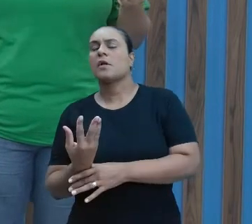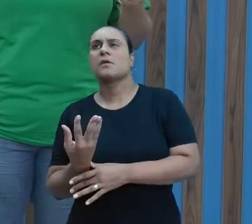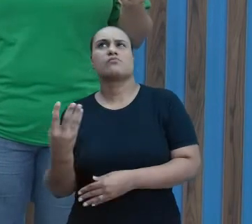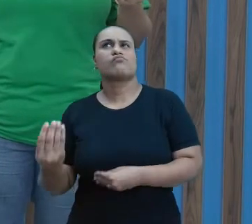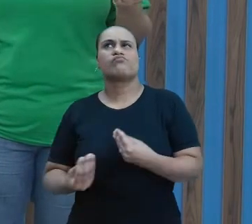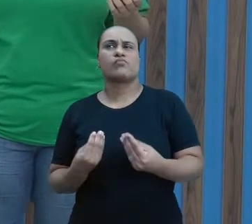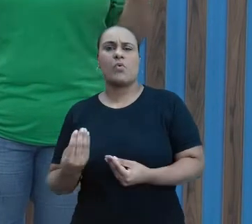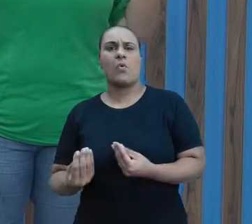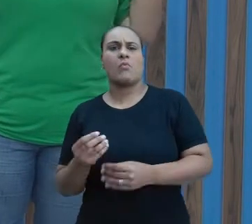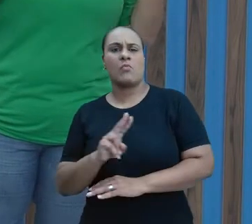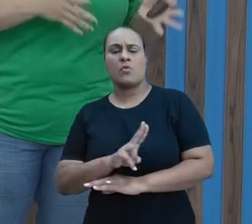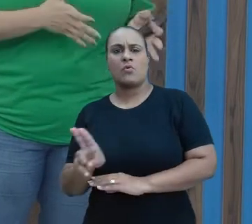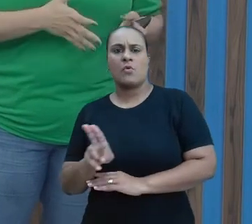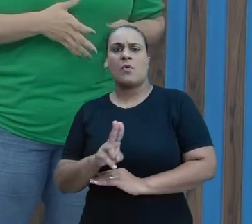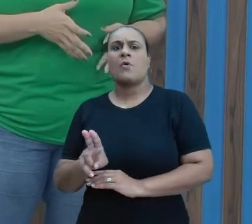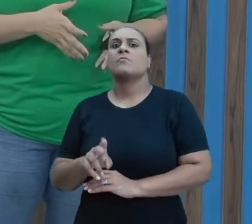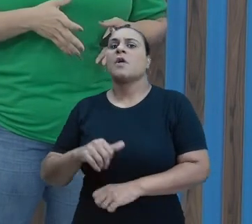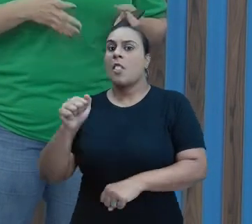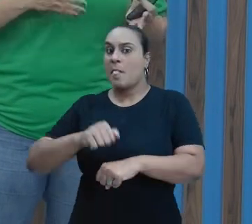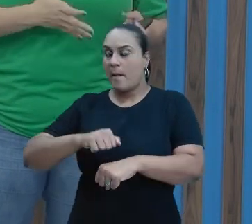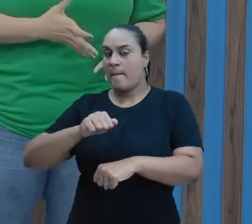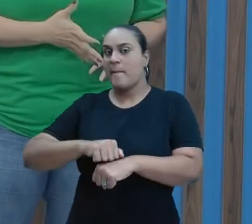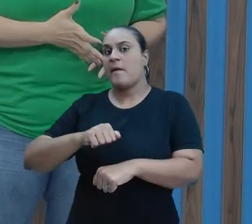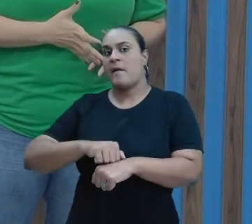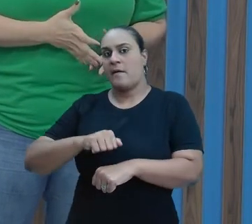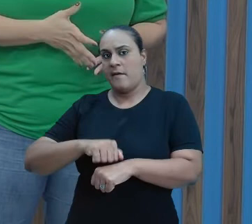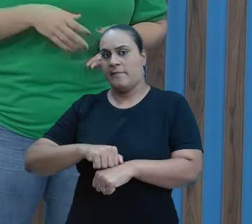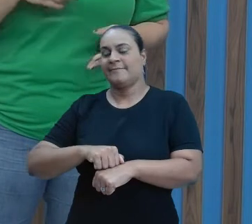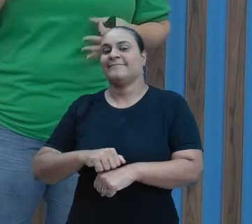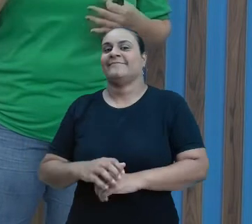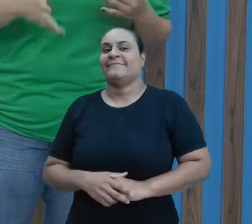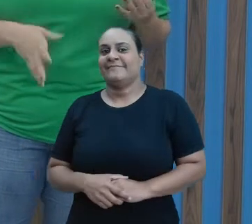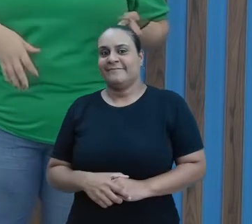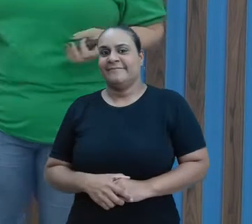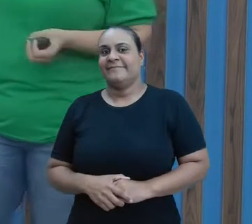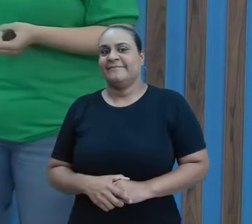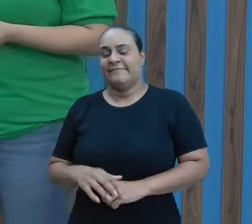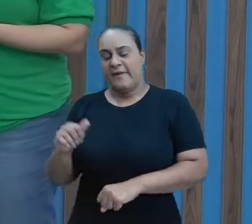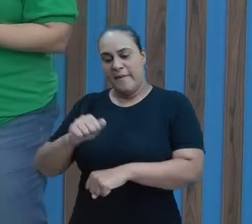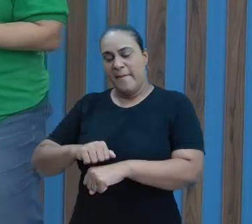seu nome se originou da rocha, né, que o contém. Então, a rocha é